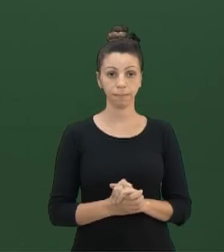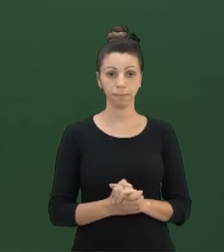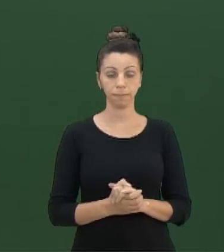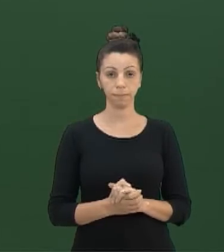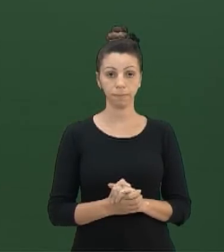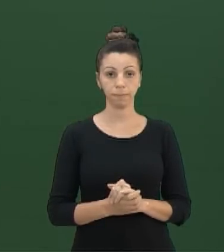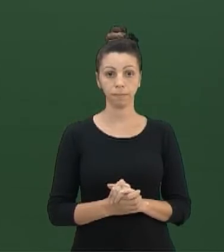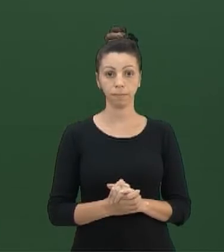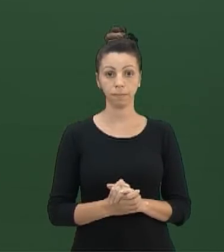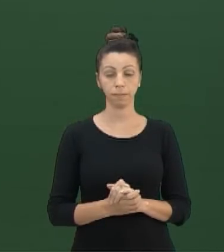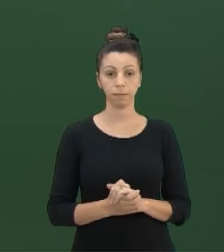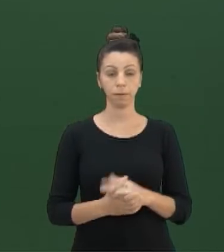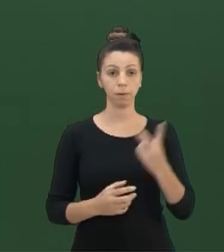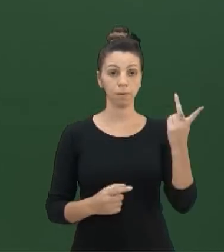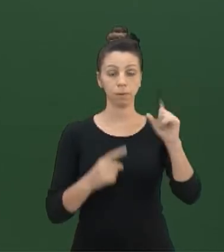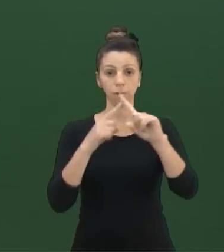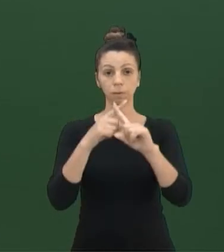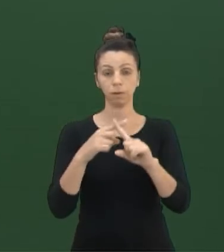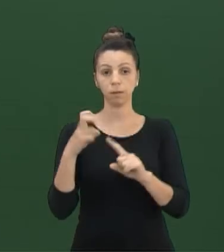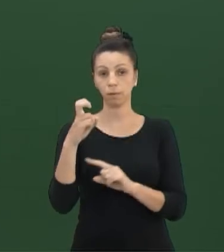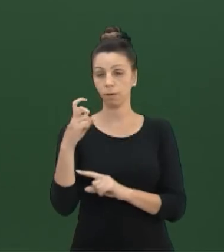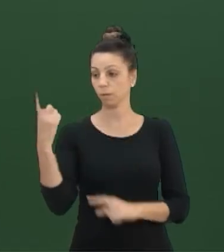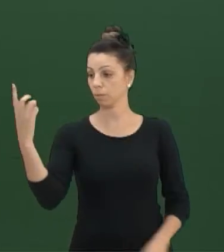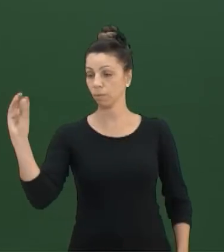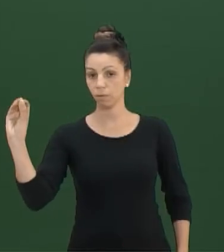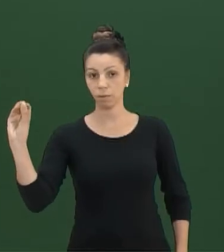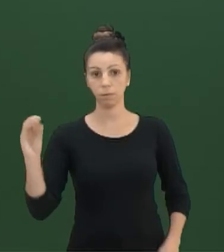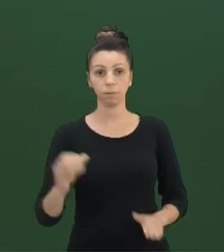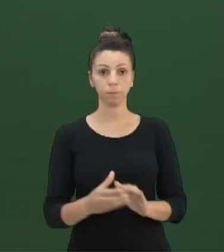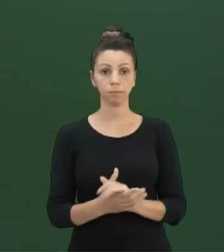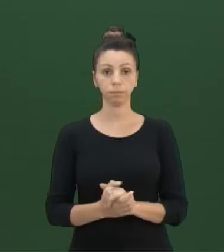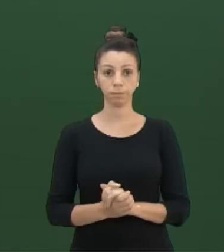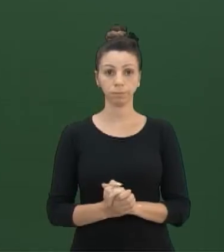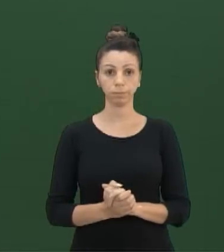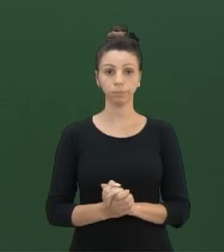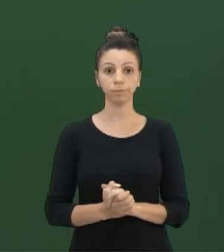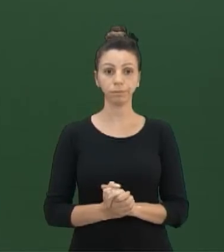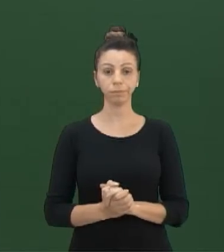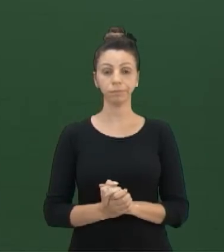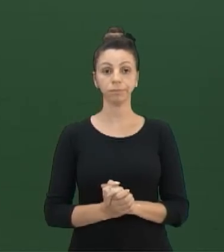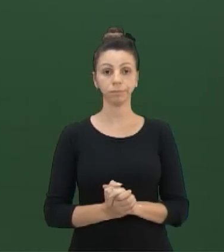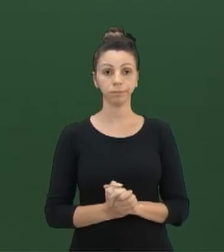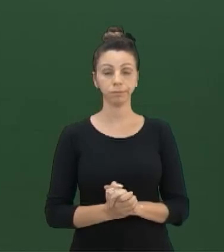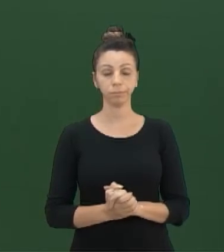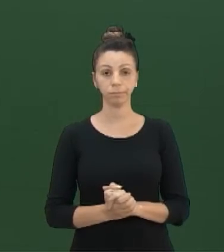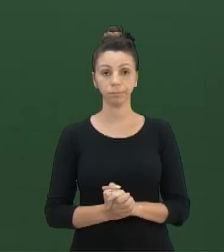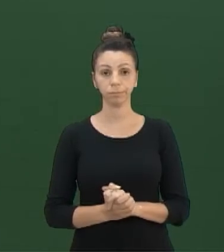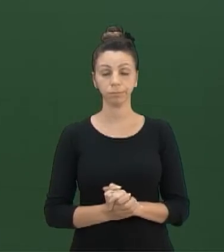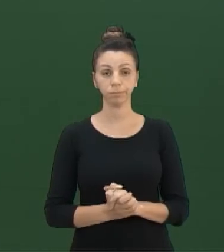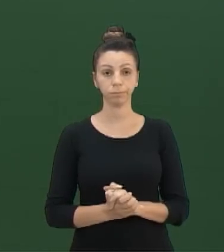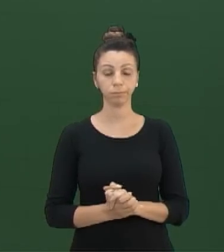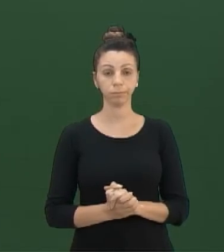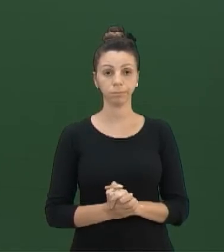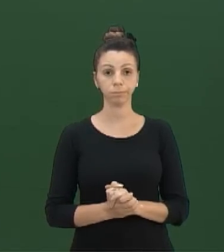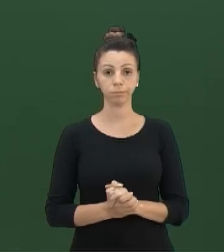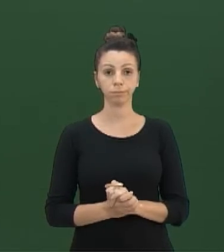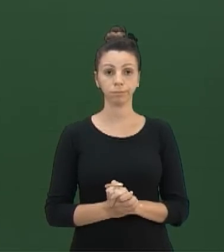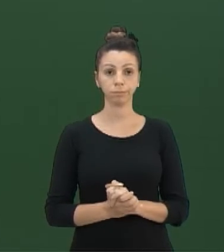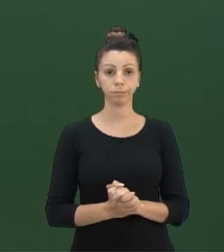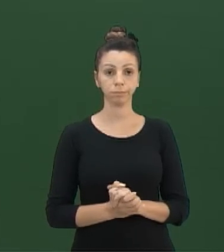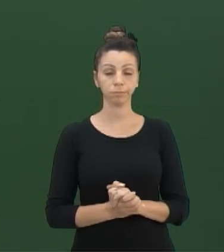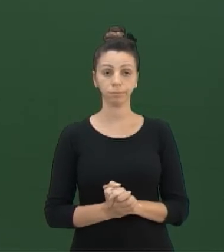2 vezes 5, 10. Agora a gente não vai mais usar esse 2 aqui. Coloca o 1 do 10 aqui em cima e abaixa o 0 lá